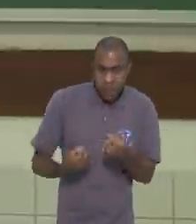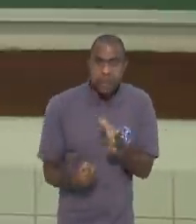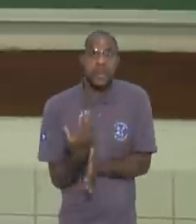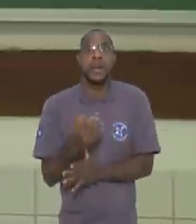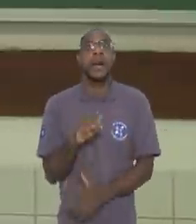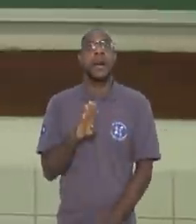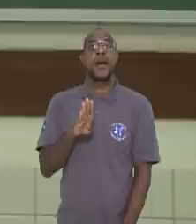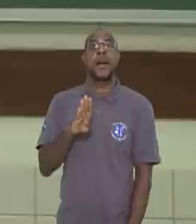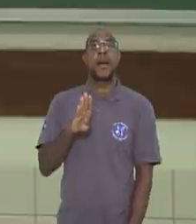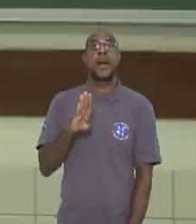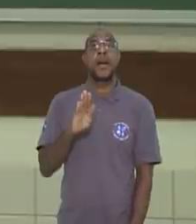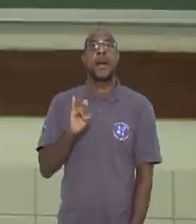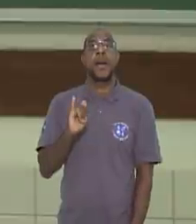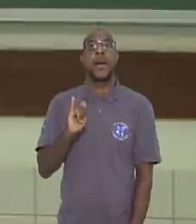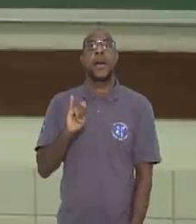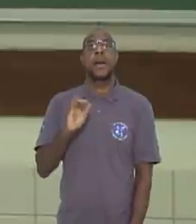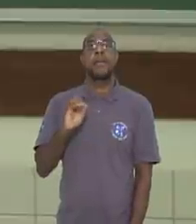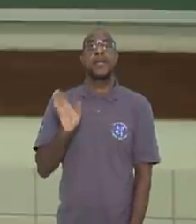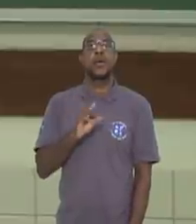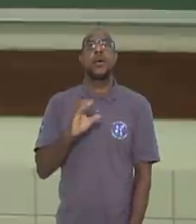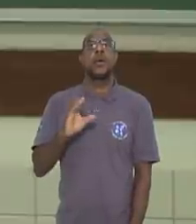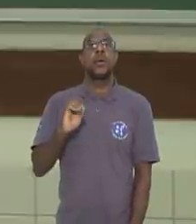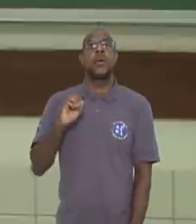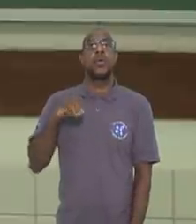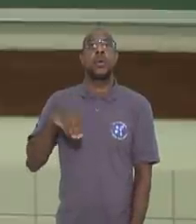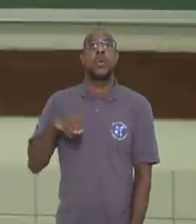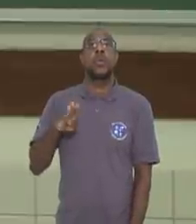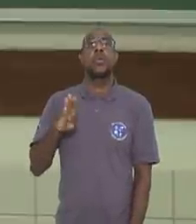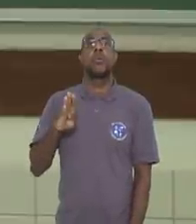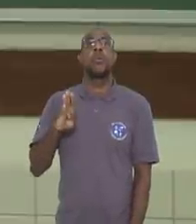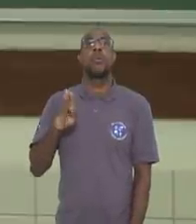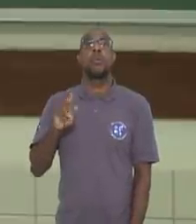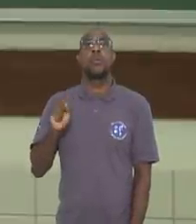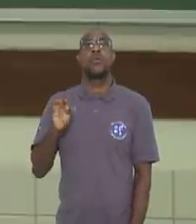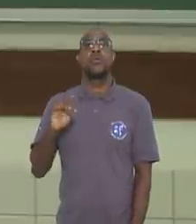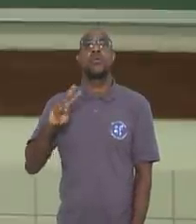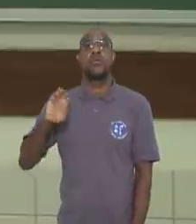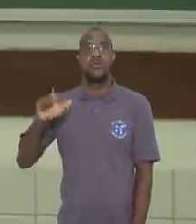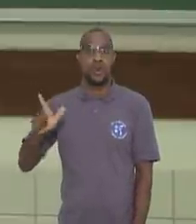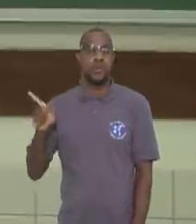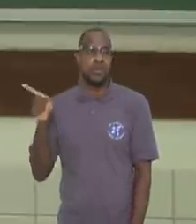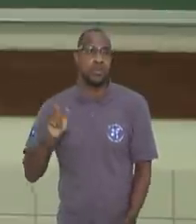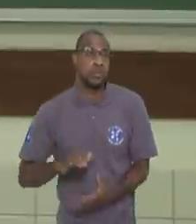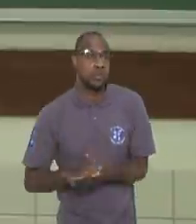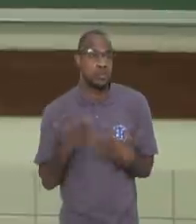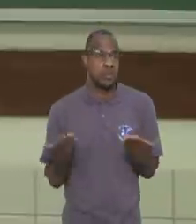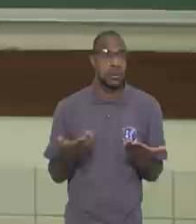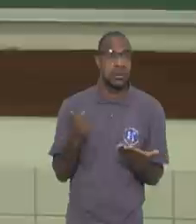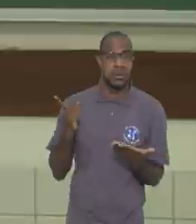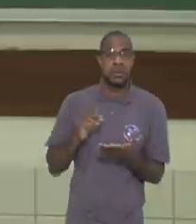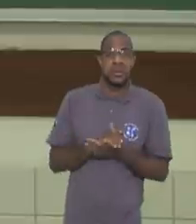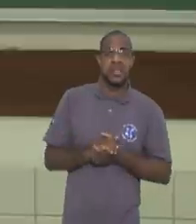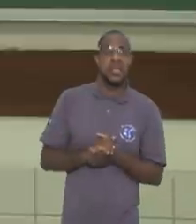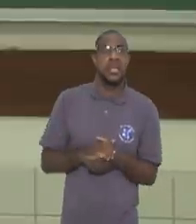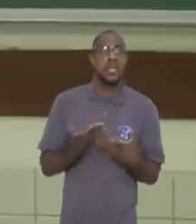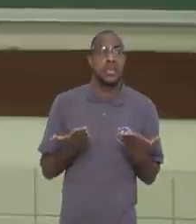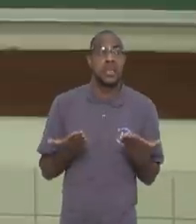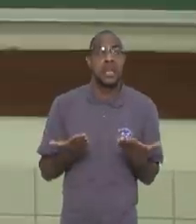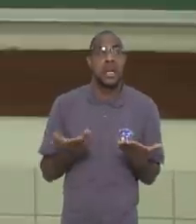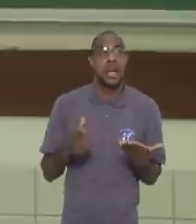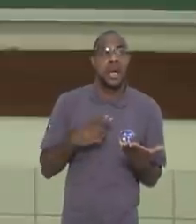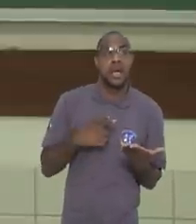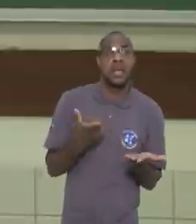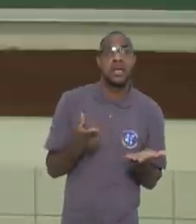biocombustível, a gente está diminuindo a quantidade de uso de combustíveis fósseis, que não são renováveis, ao contrário do biocombustível.